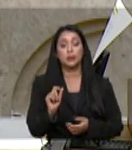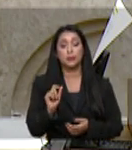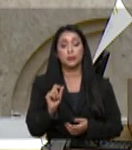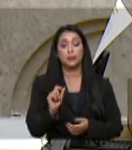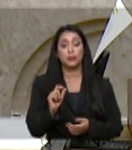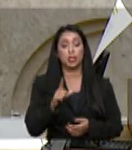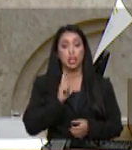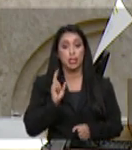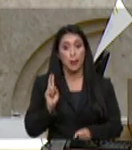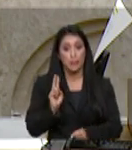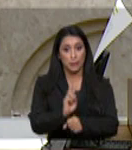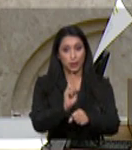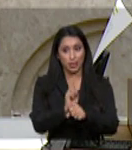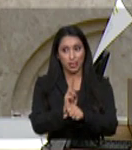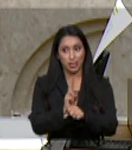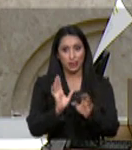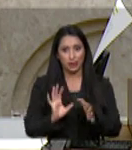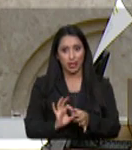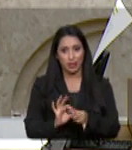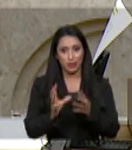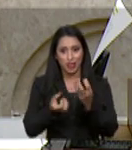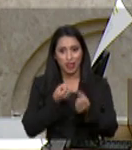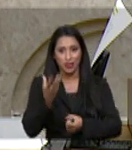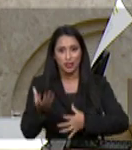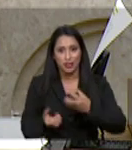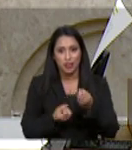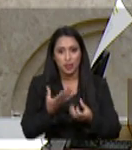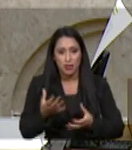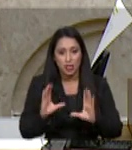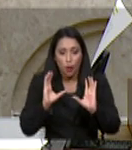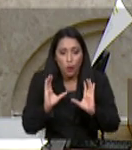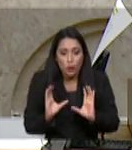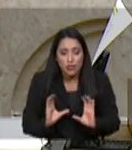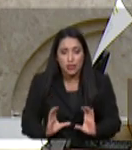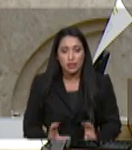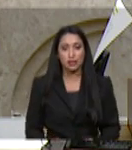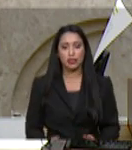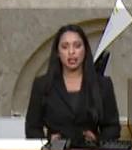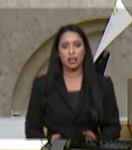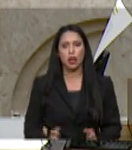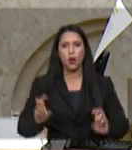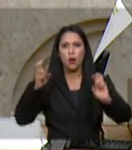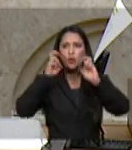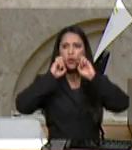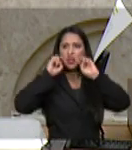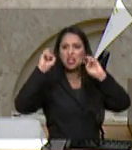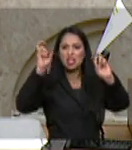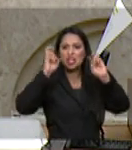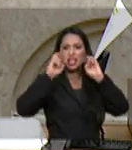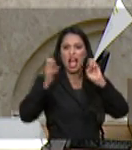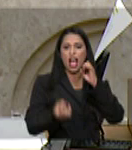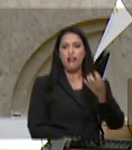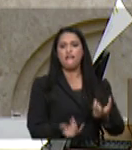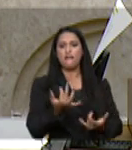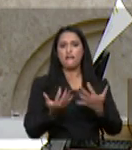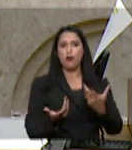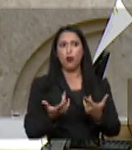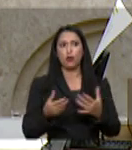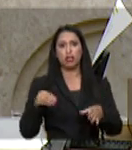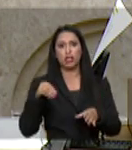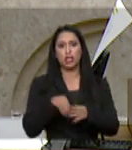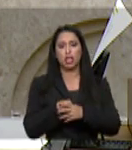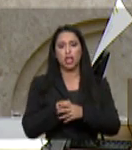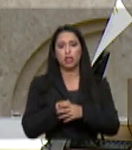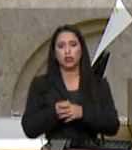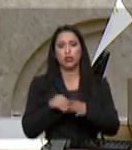é protegido pela liberdade de expressão um cidadão gritar falsamente fogo dentro de um